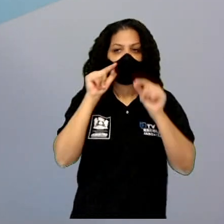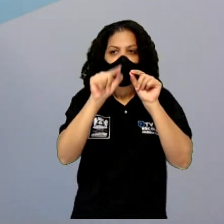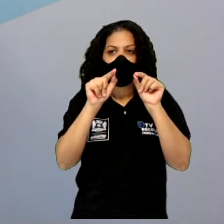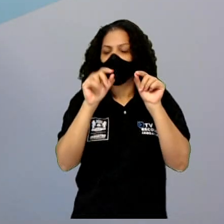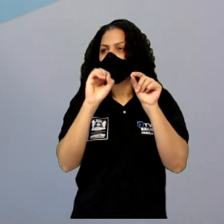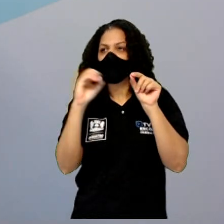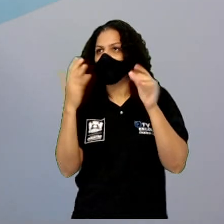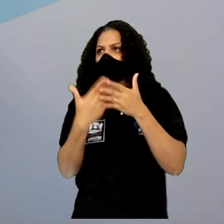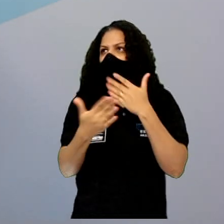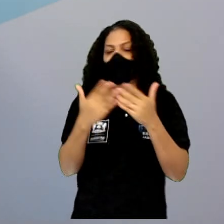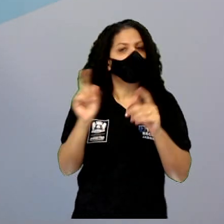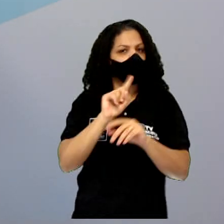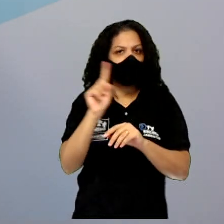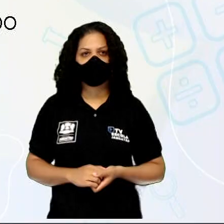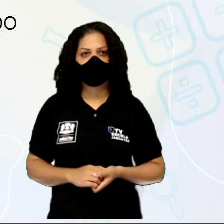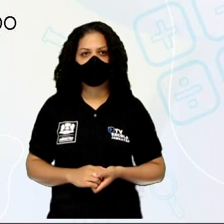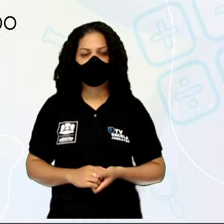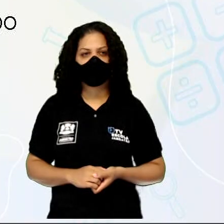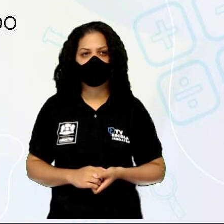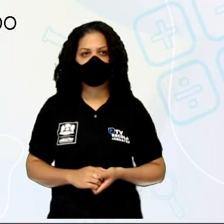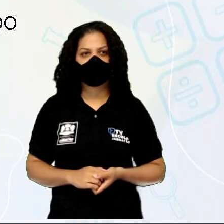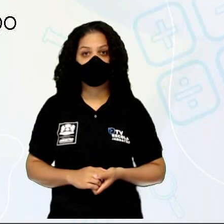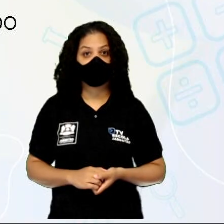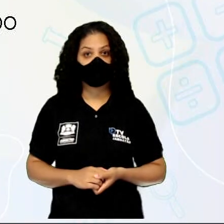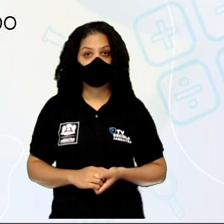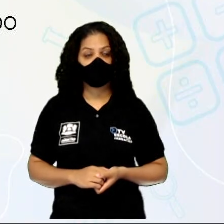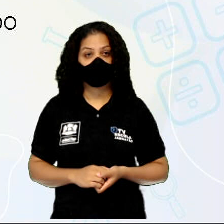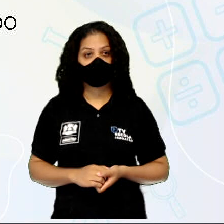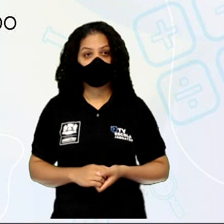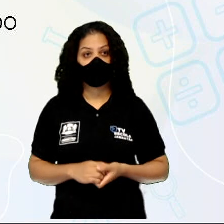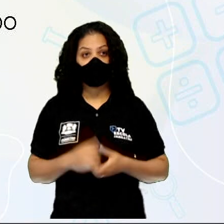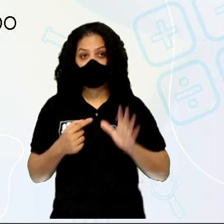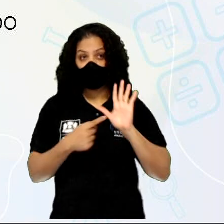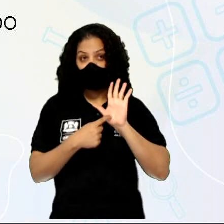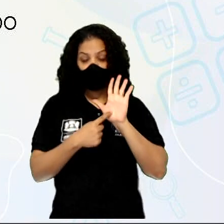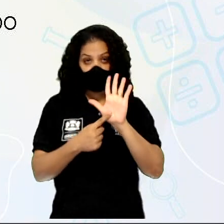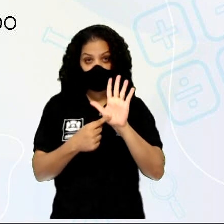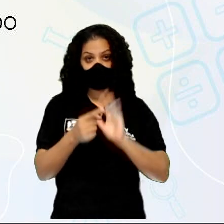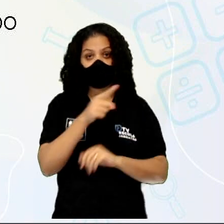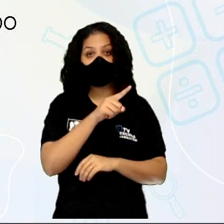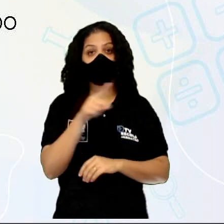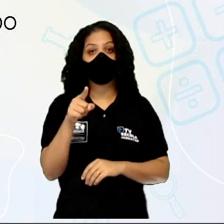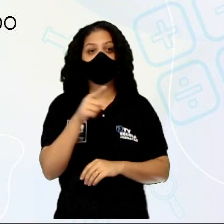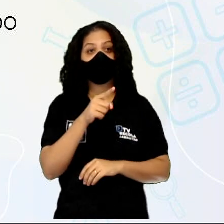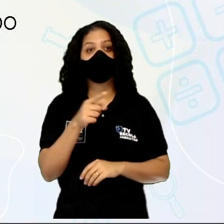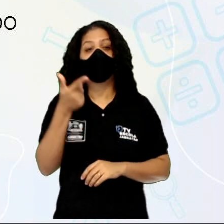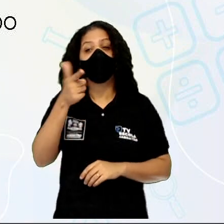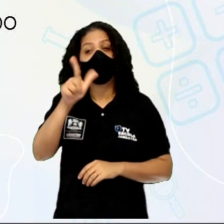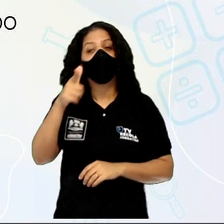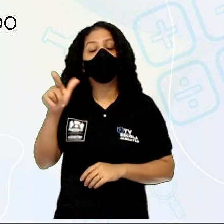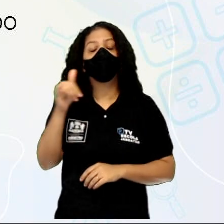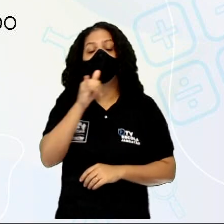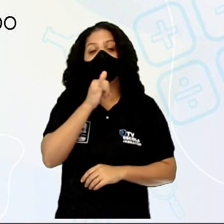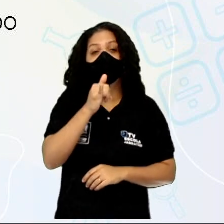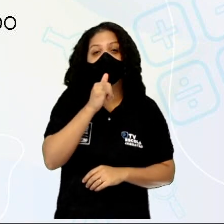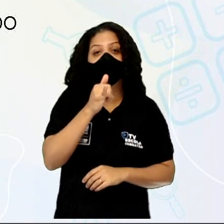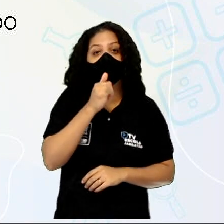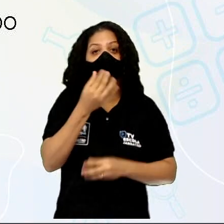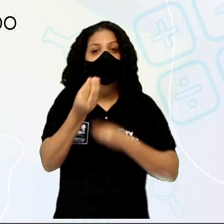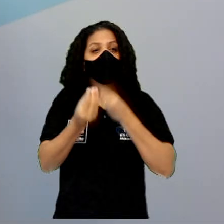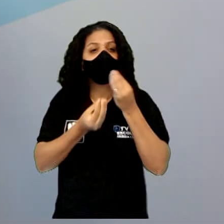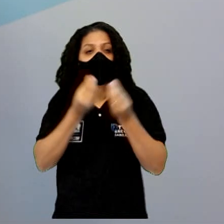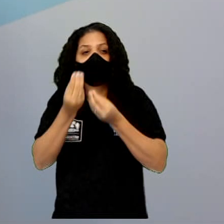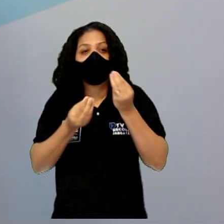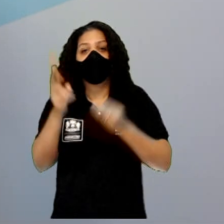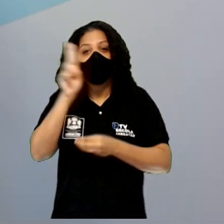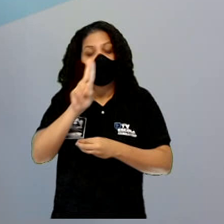que nós estamos escrevendo. Aqui eu trouxe para vocês alguns outros exemplos de como nós usamos os sinais